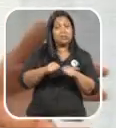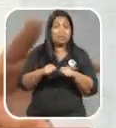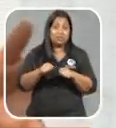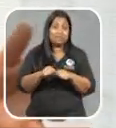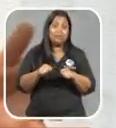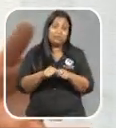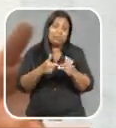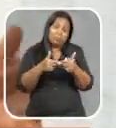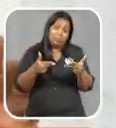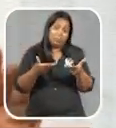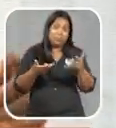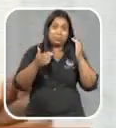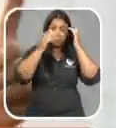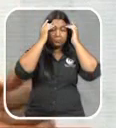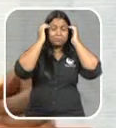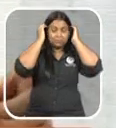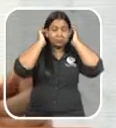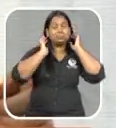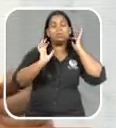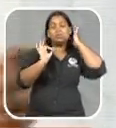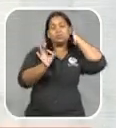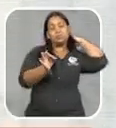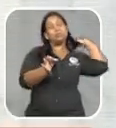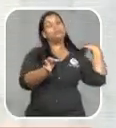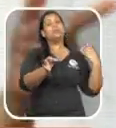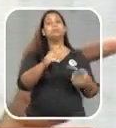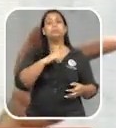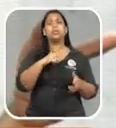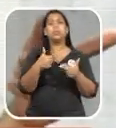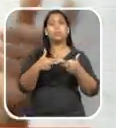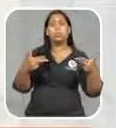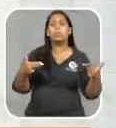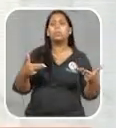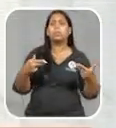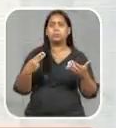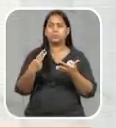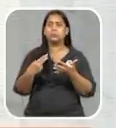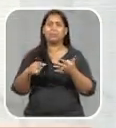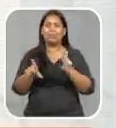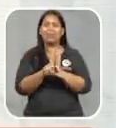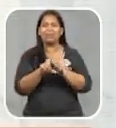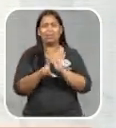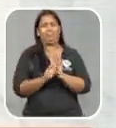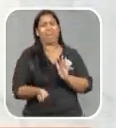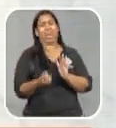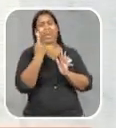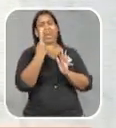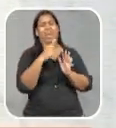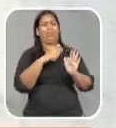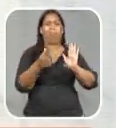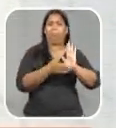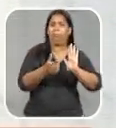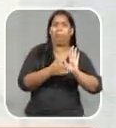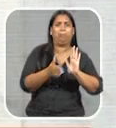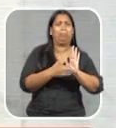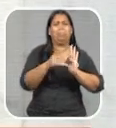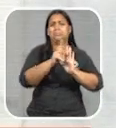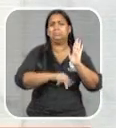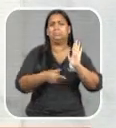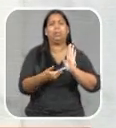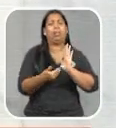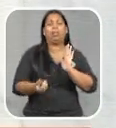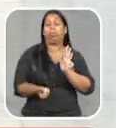absurdas, proposituras absurdas, mas é uma minoria. Do restante, você tem o vício da iniciativa, isso, ou seja,